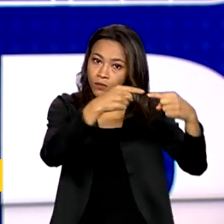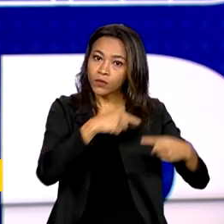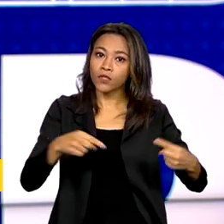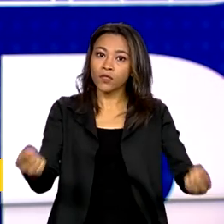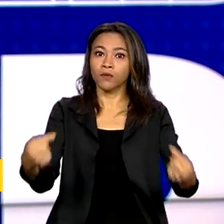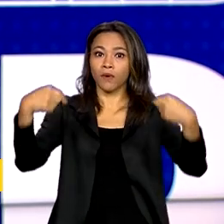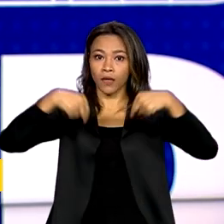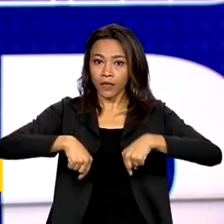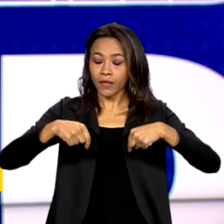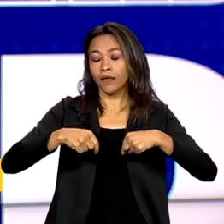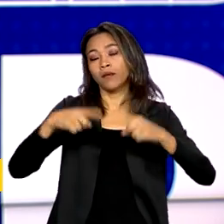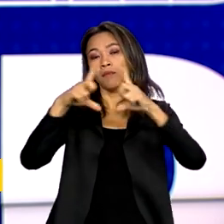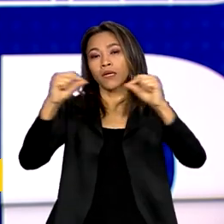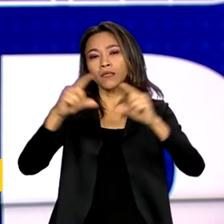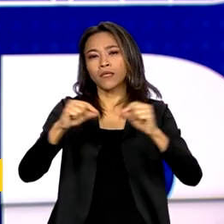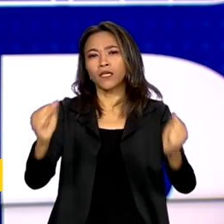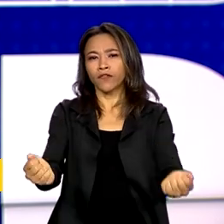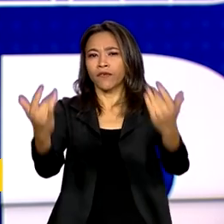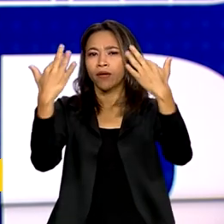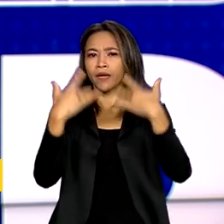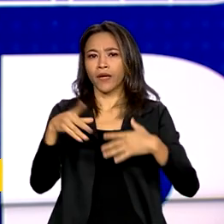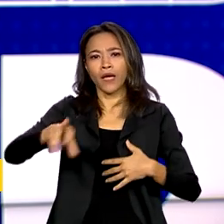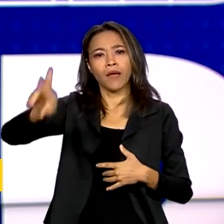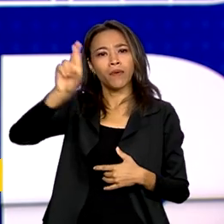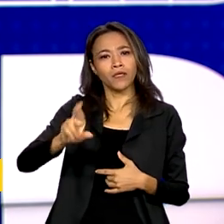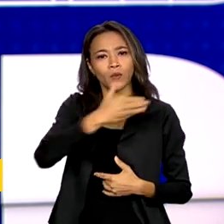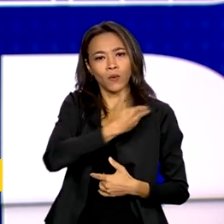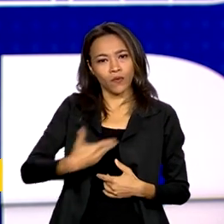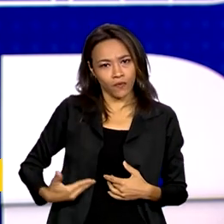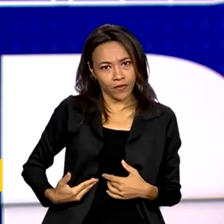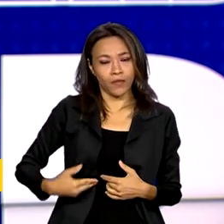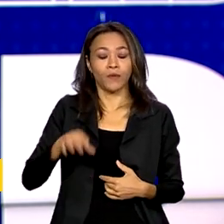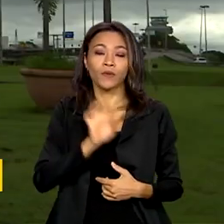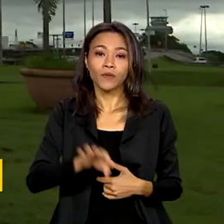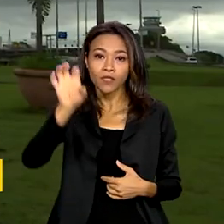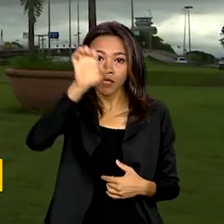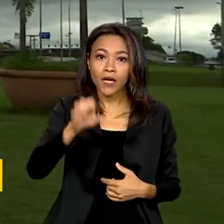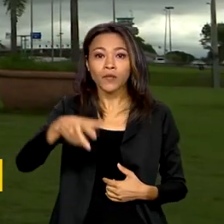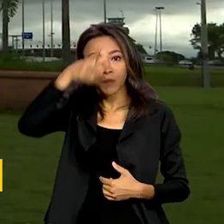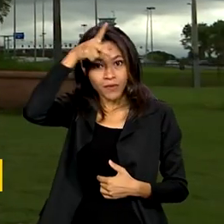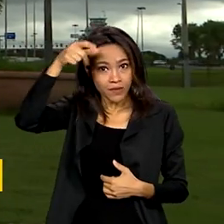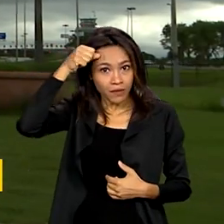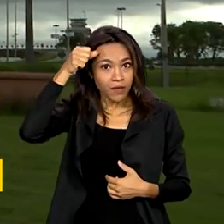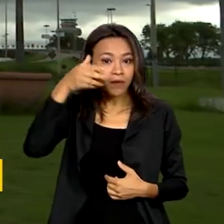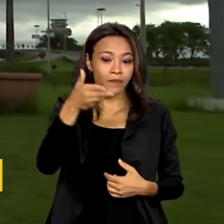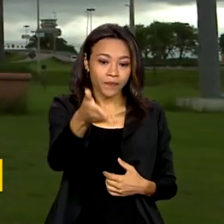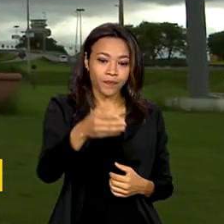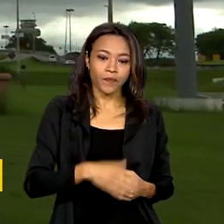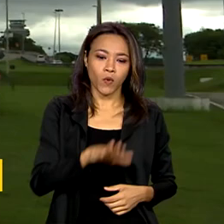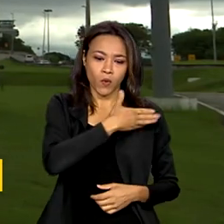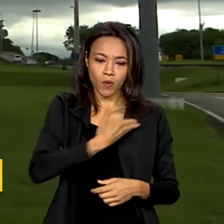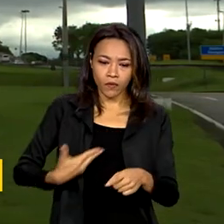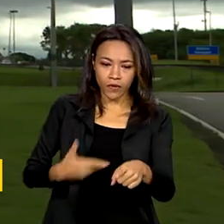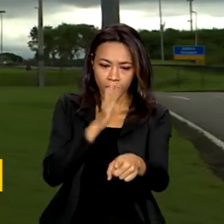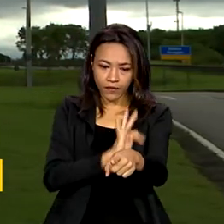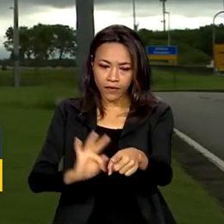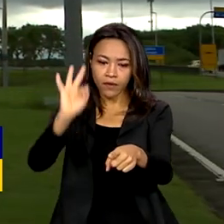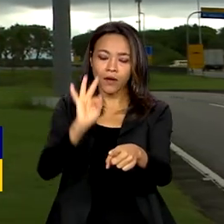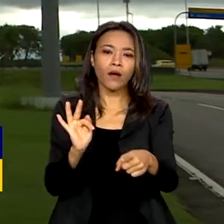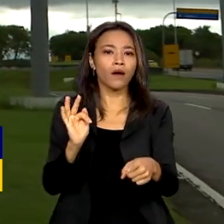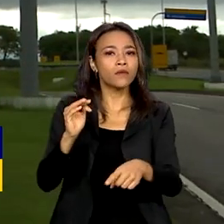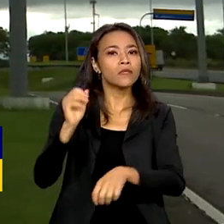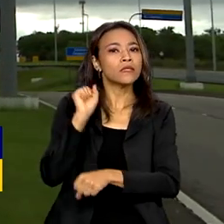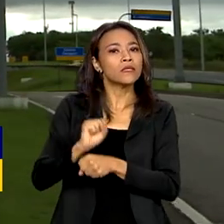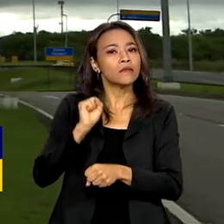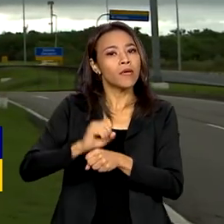encontro que reuniu representantes dos governos federal, estadual e municipal. O governo federal espera uma decisão